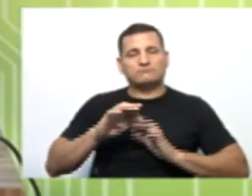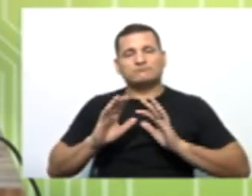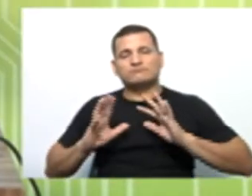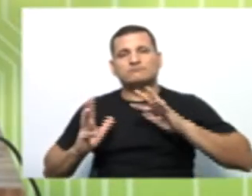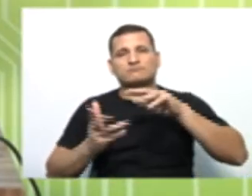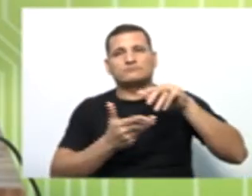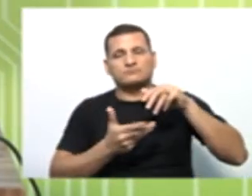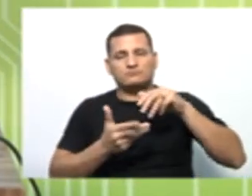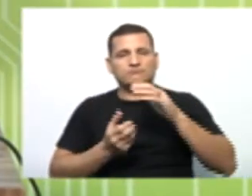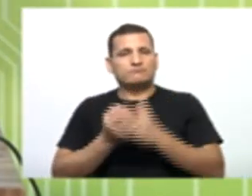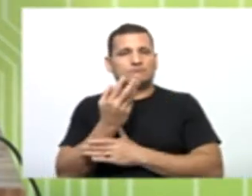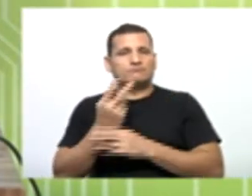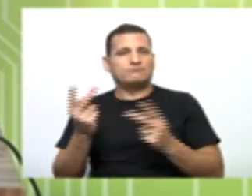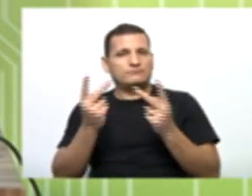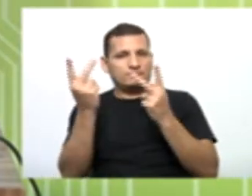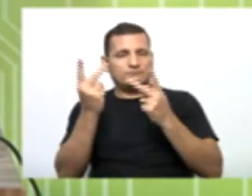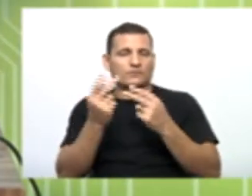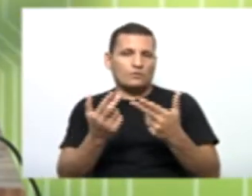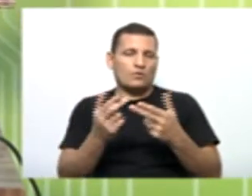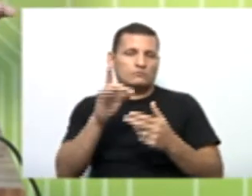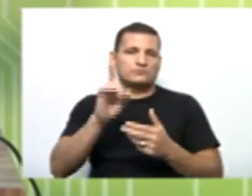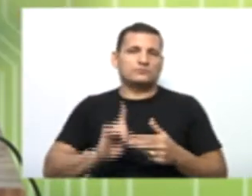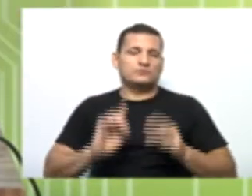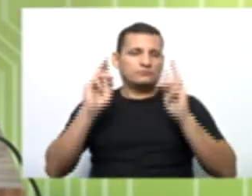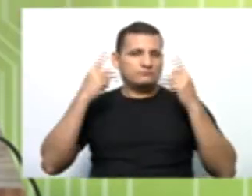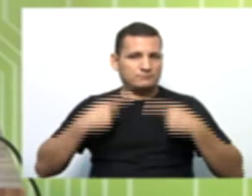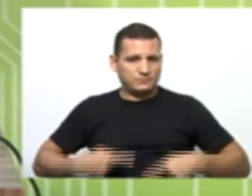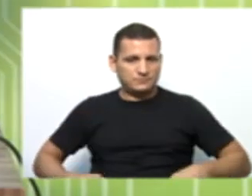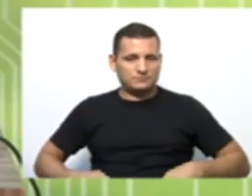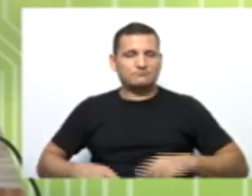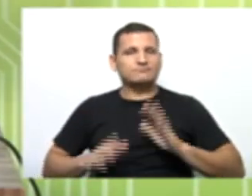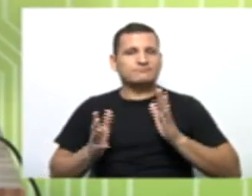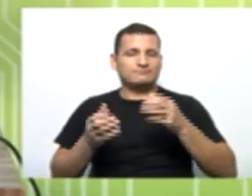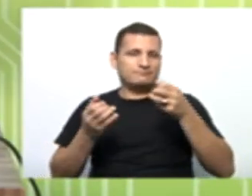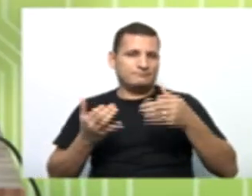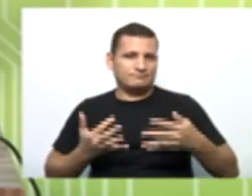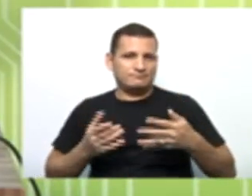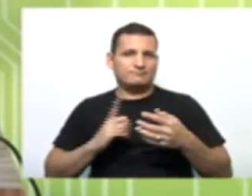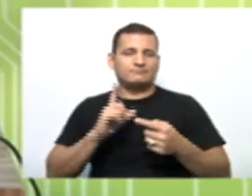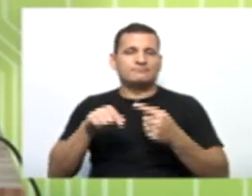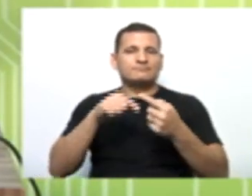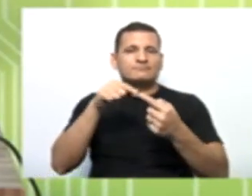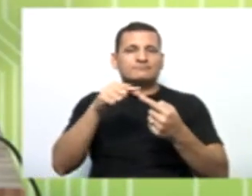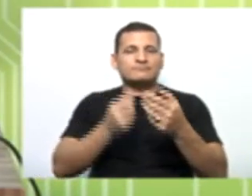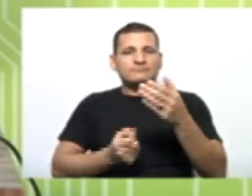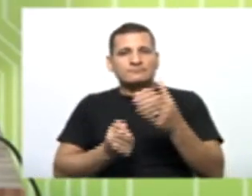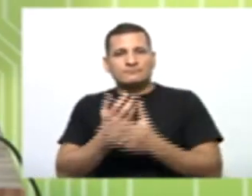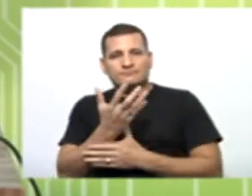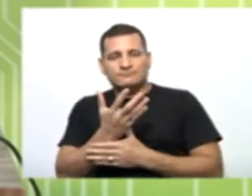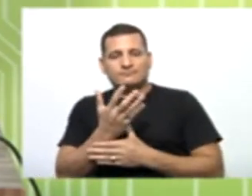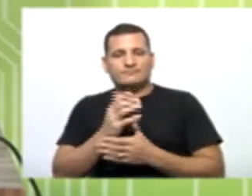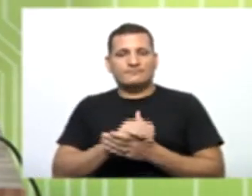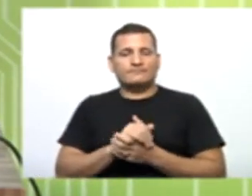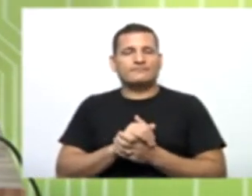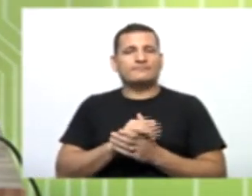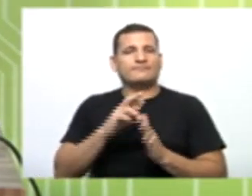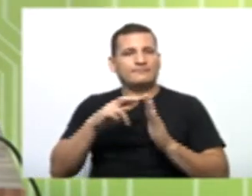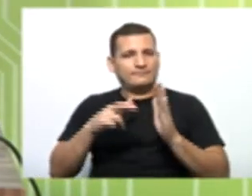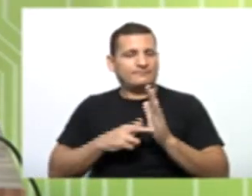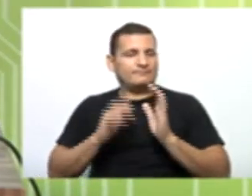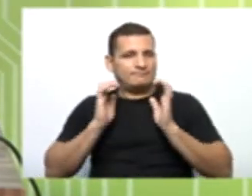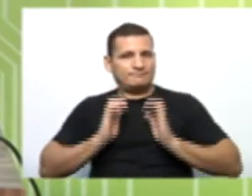criar valores, como a Declaração Universal dos Direitos Humanos, como eu já falei, que teve o objetivo de criar princípios